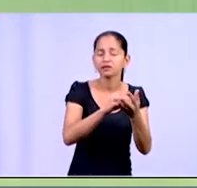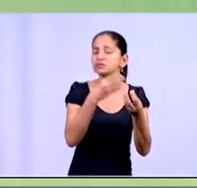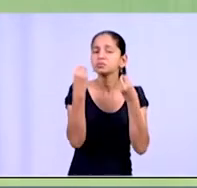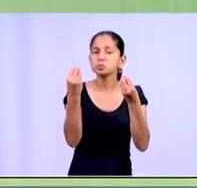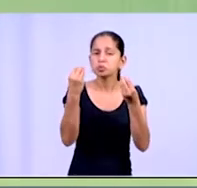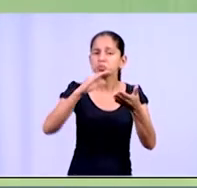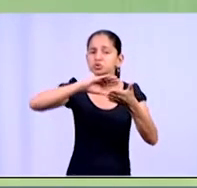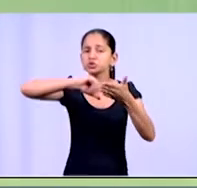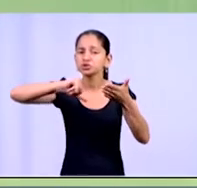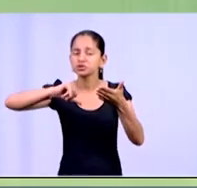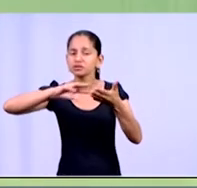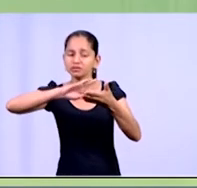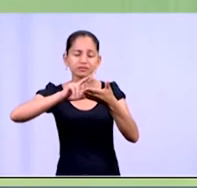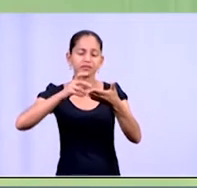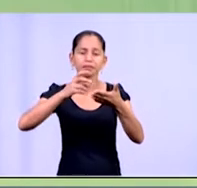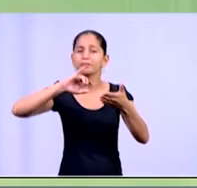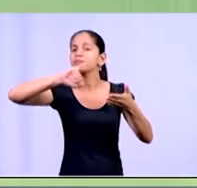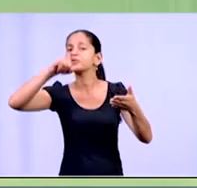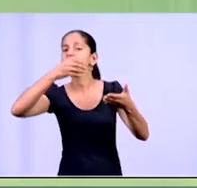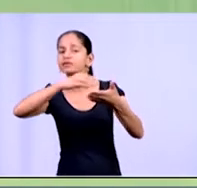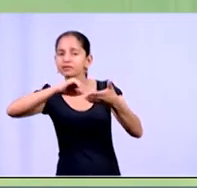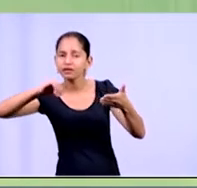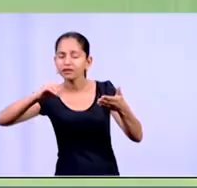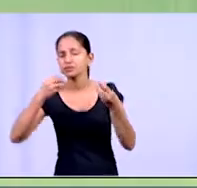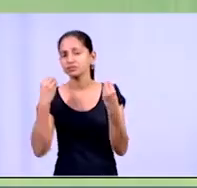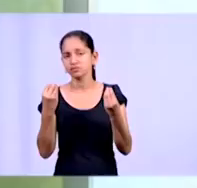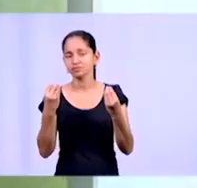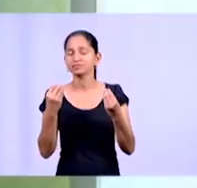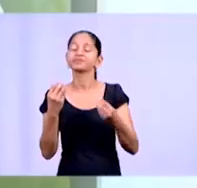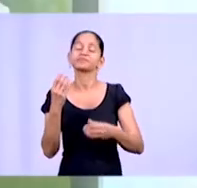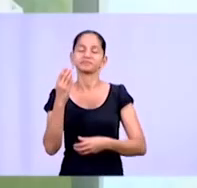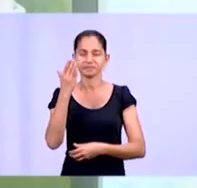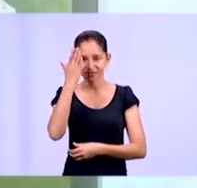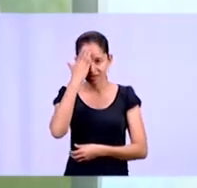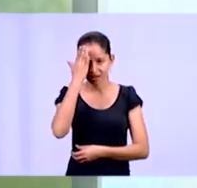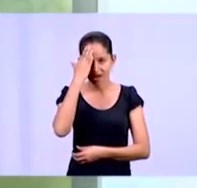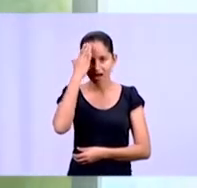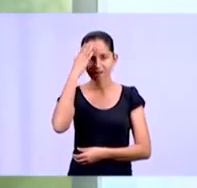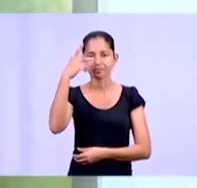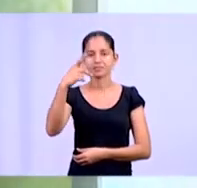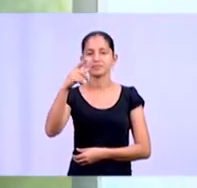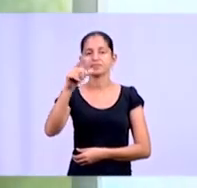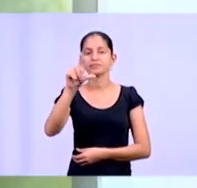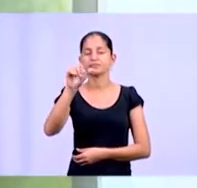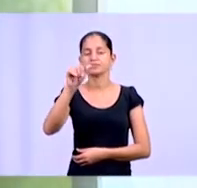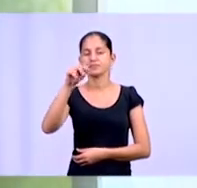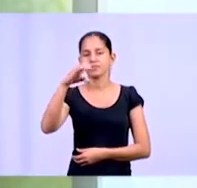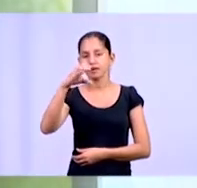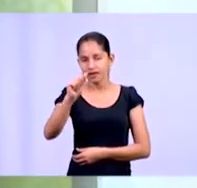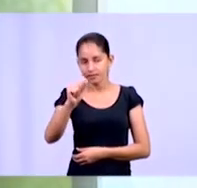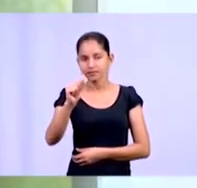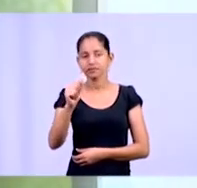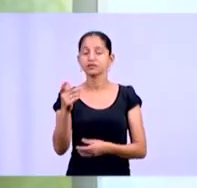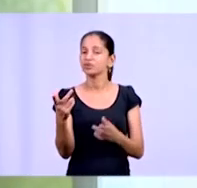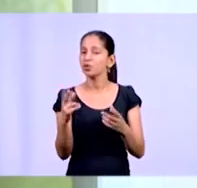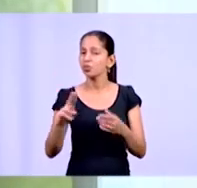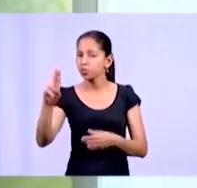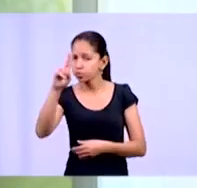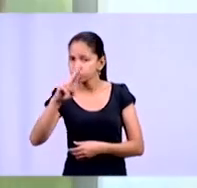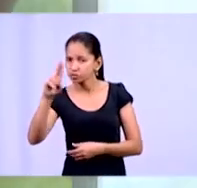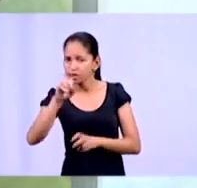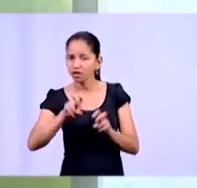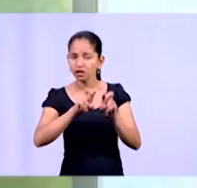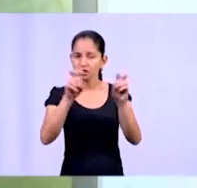desse computador, dessa placa-mãe, desculpa. Só que essa placa-mãe, gente, ela não era utilizada em um computador. A